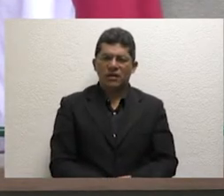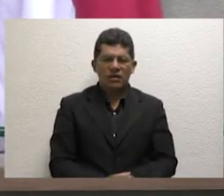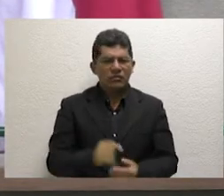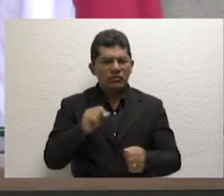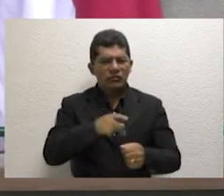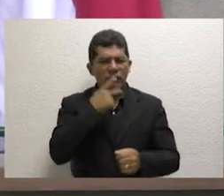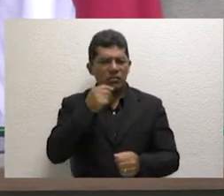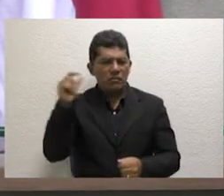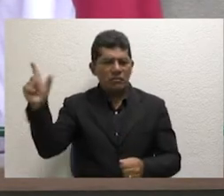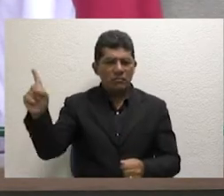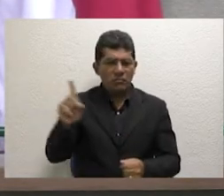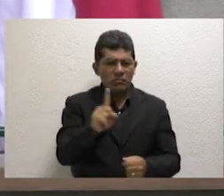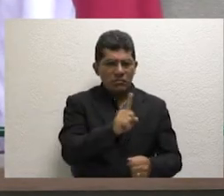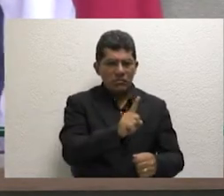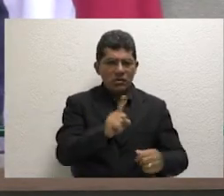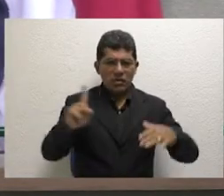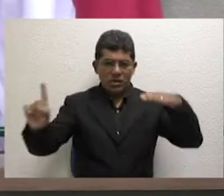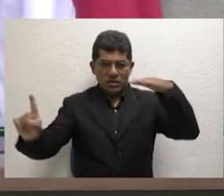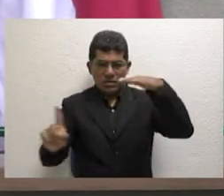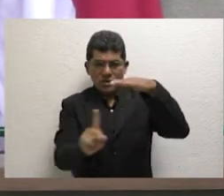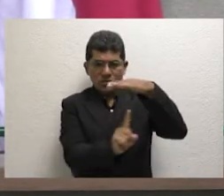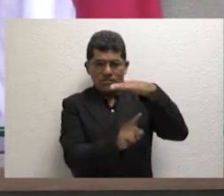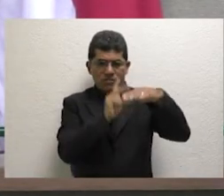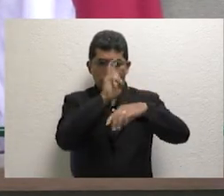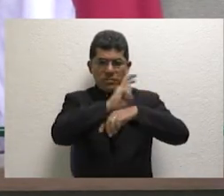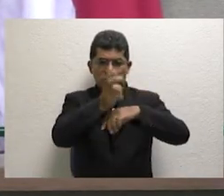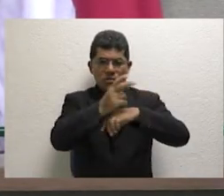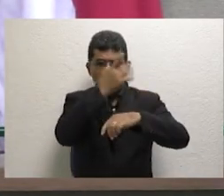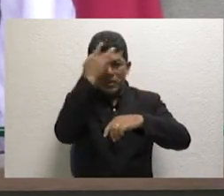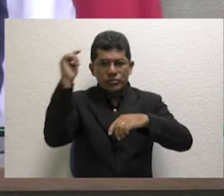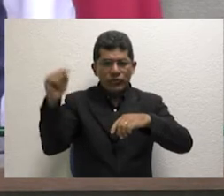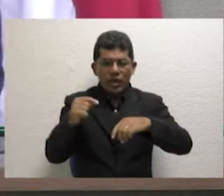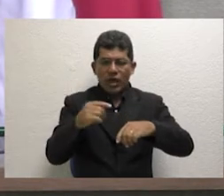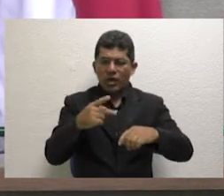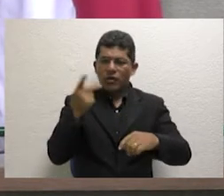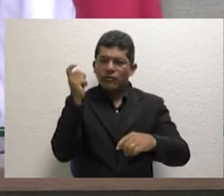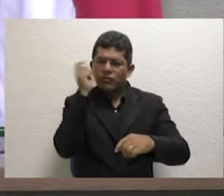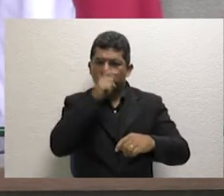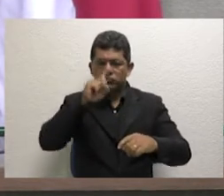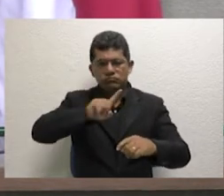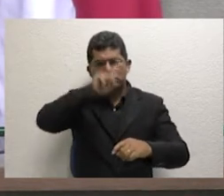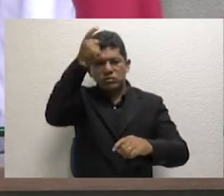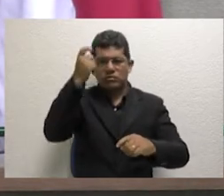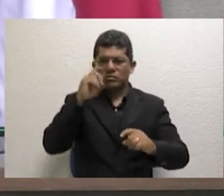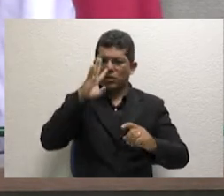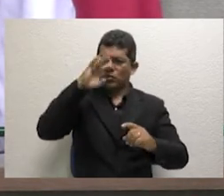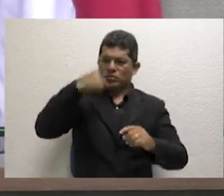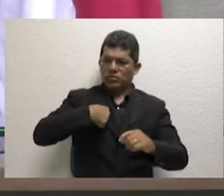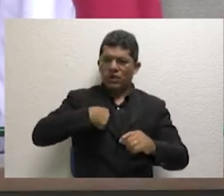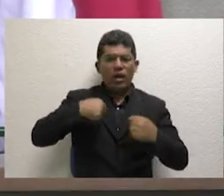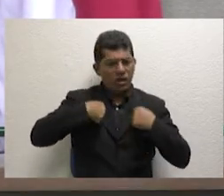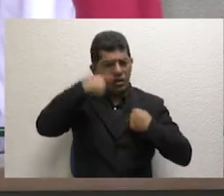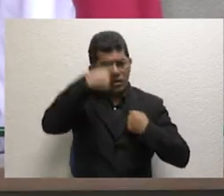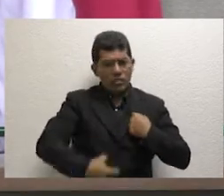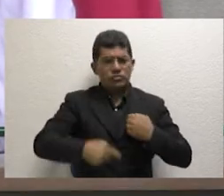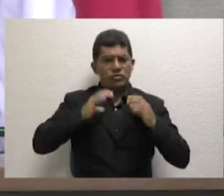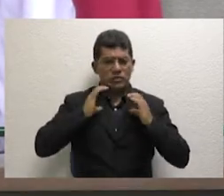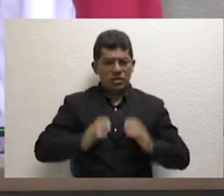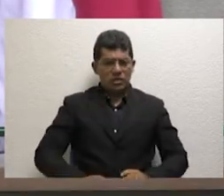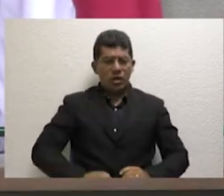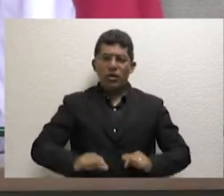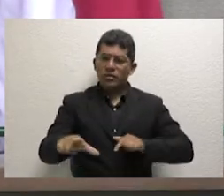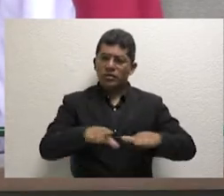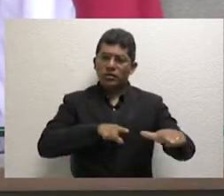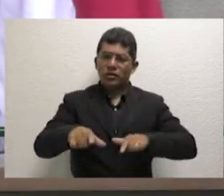aconteceu aqui nessa casa quero dizer que eu não sou capaz disso eu sou um cidadão de bem